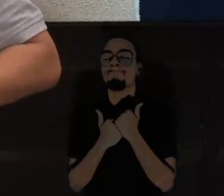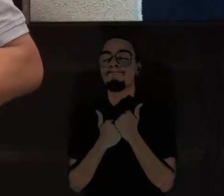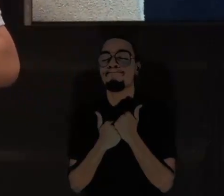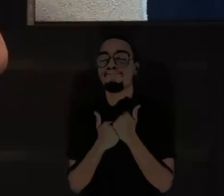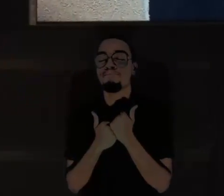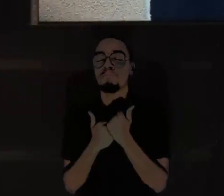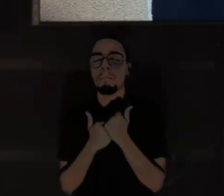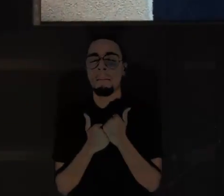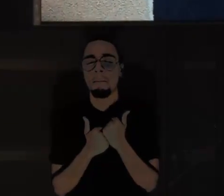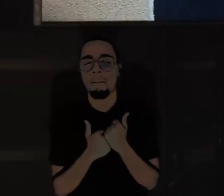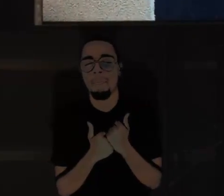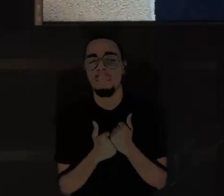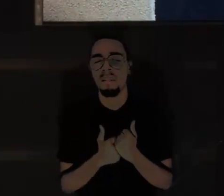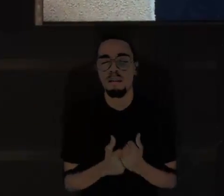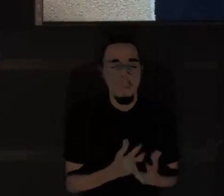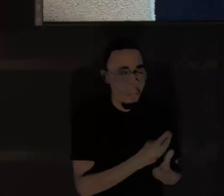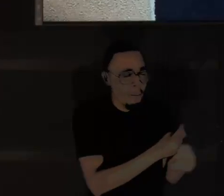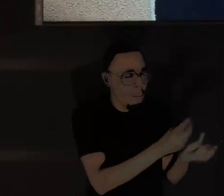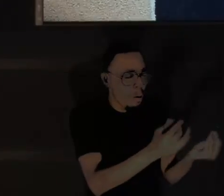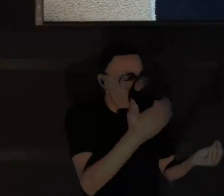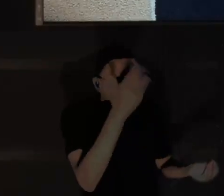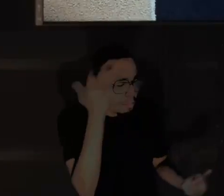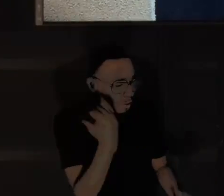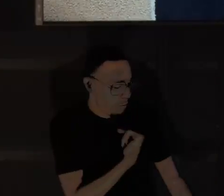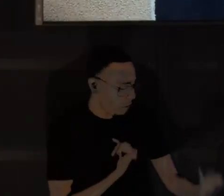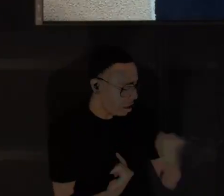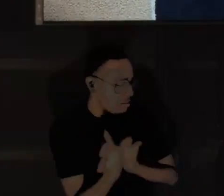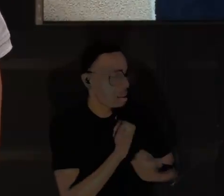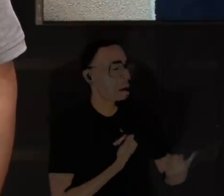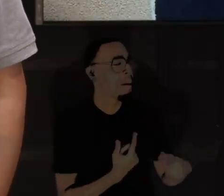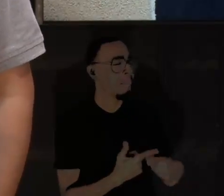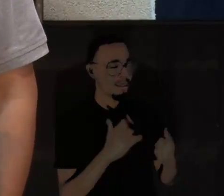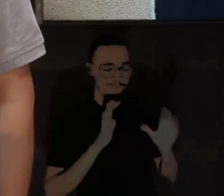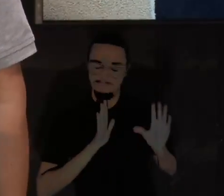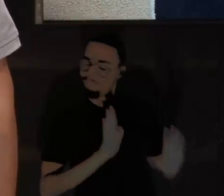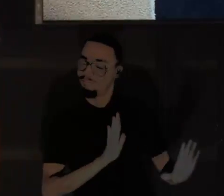Muitas pessoas falam conosco, mas eu quero que a tua voz me guie.